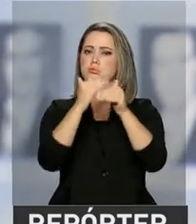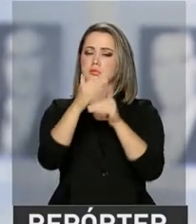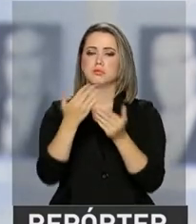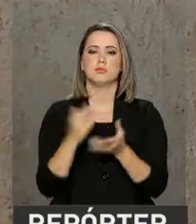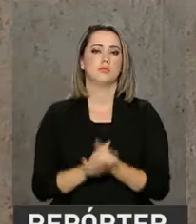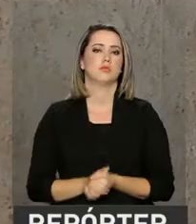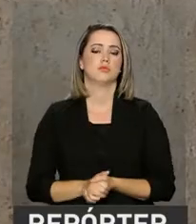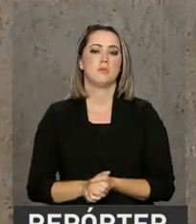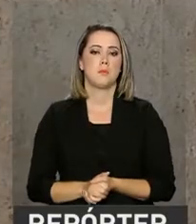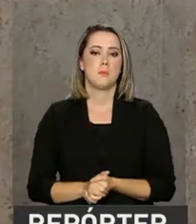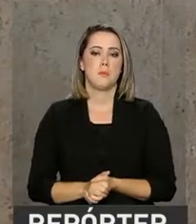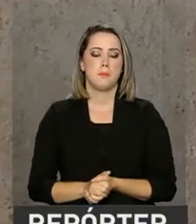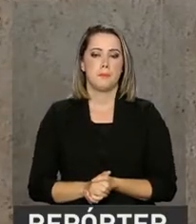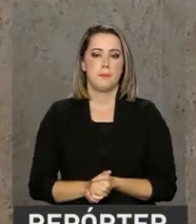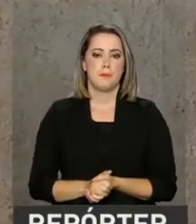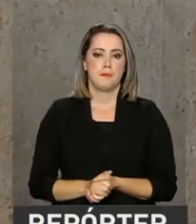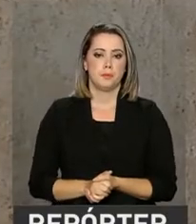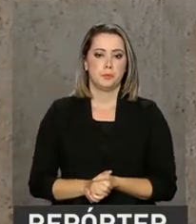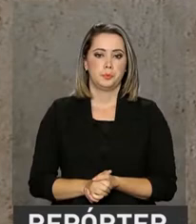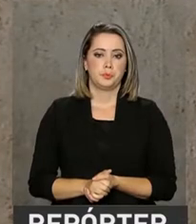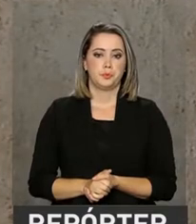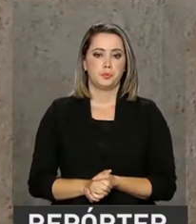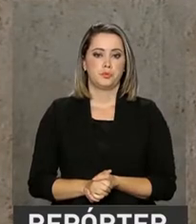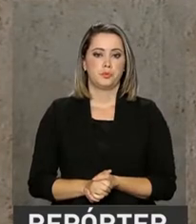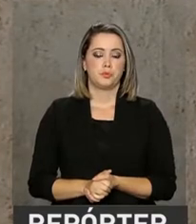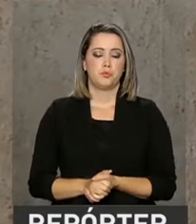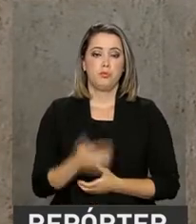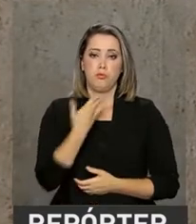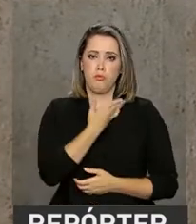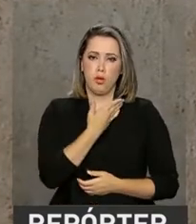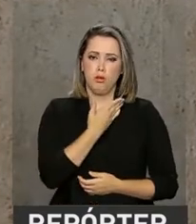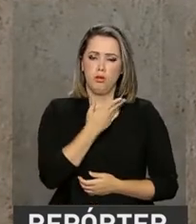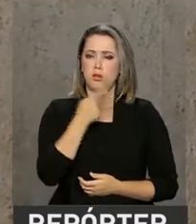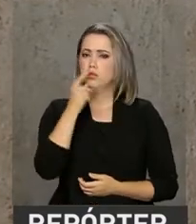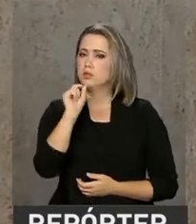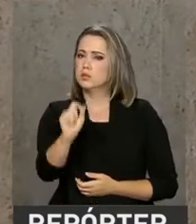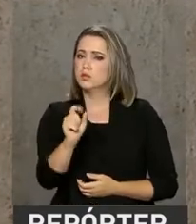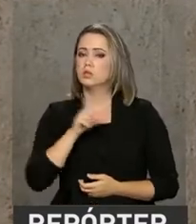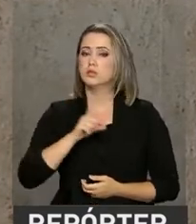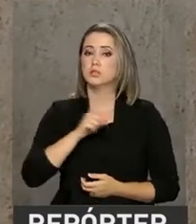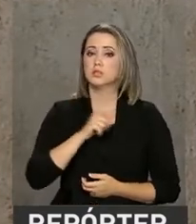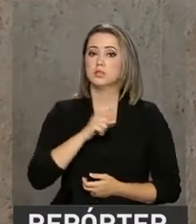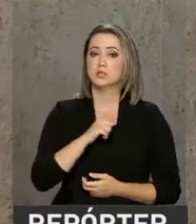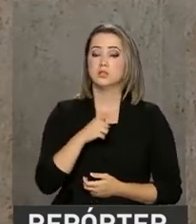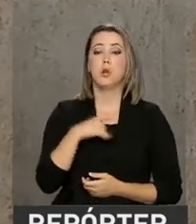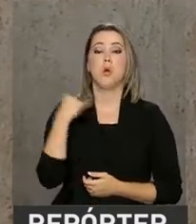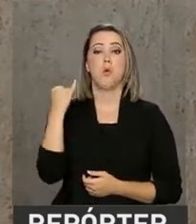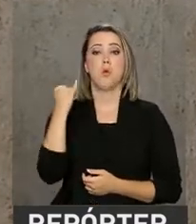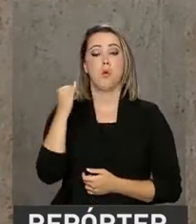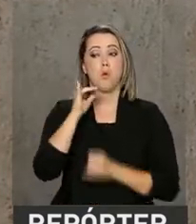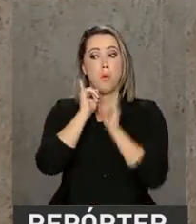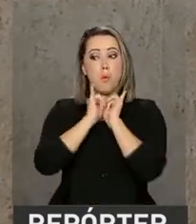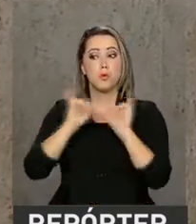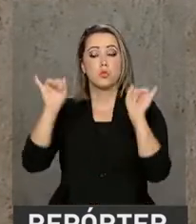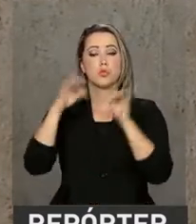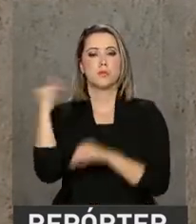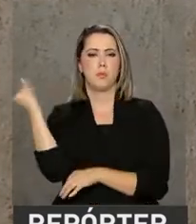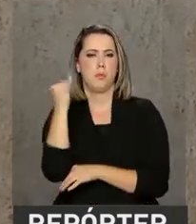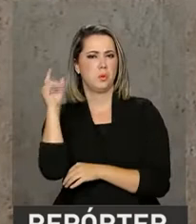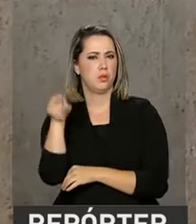e anos é uma notícia muito importante em relação a investimentos externos em infraestrutura no